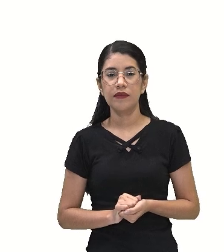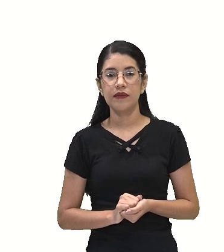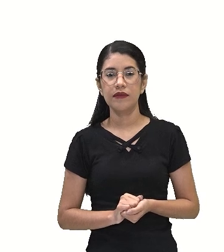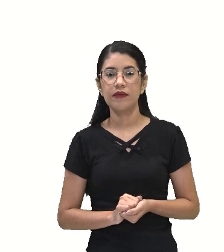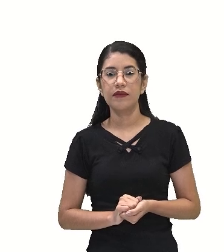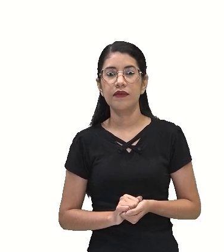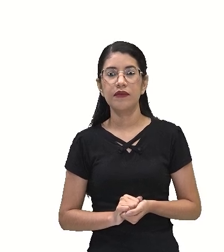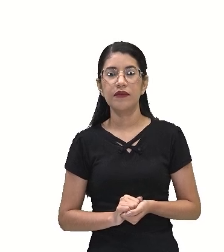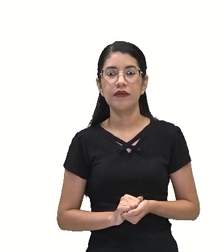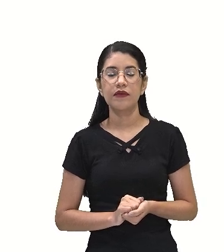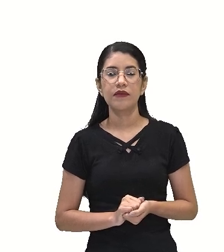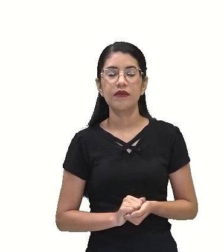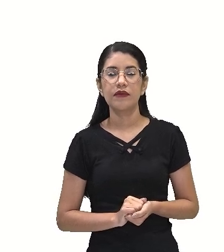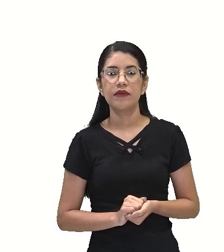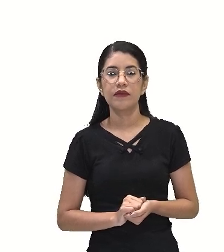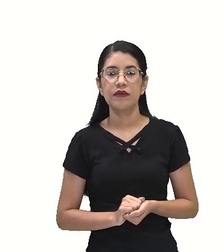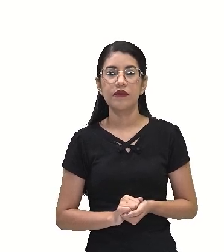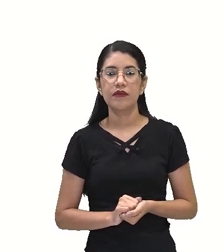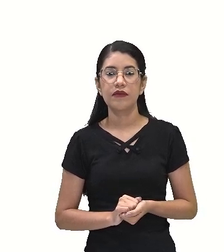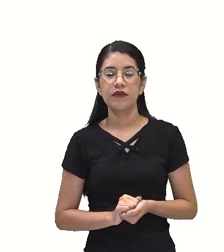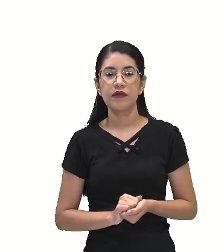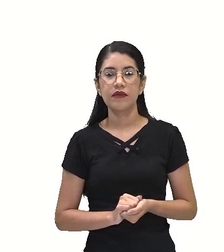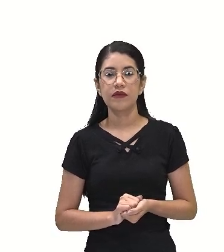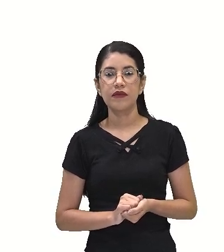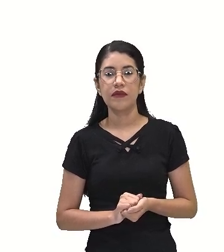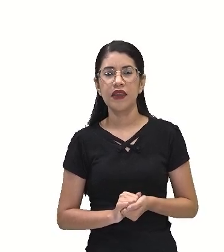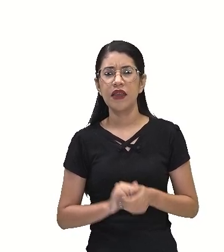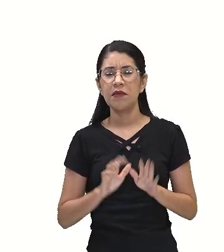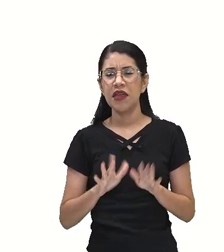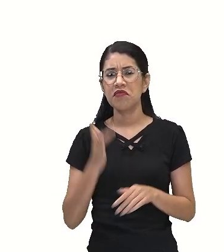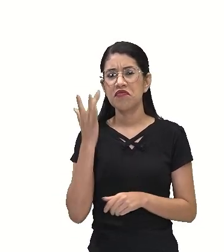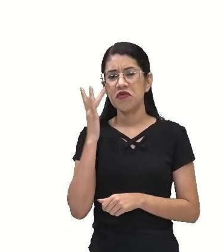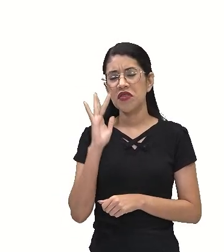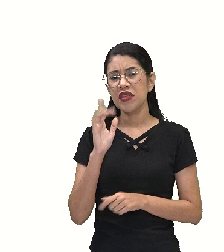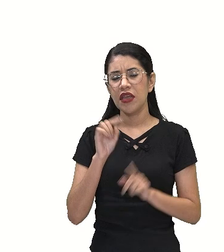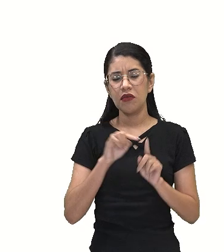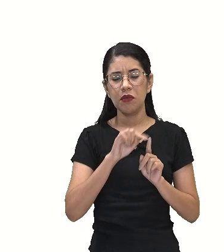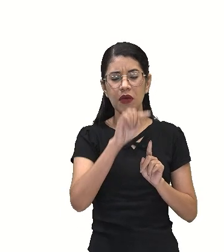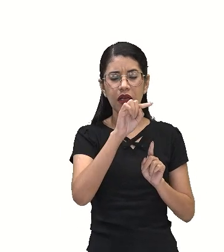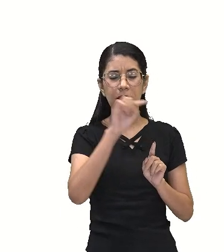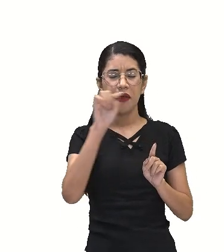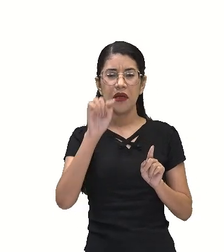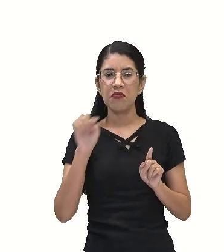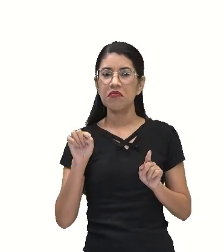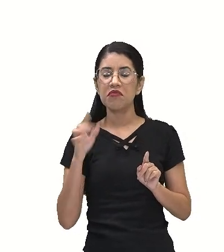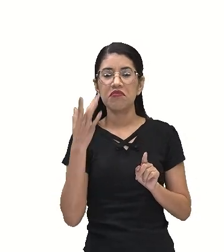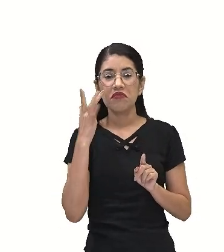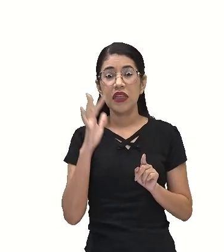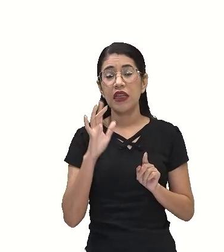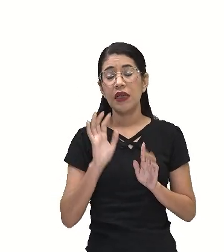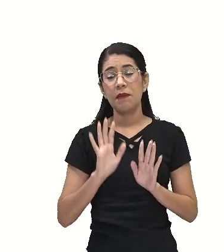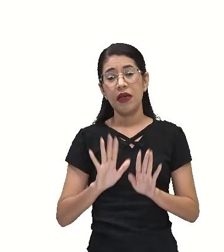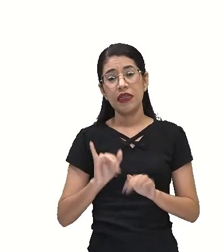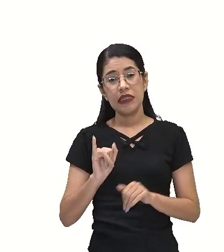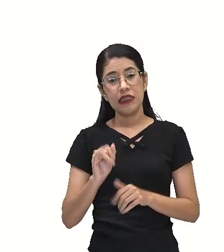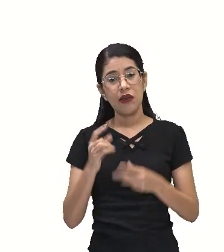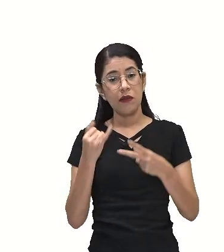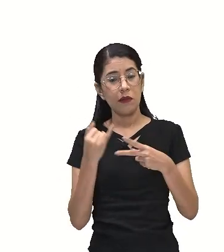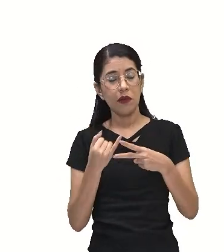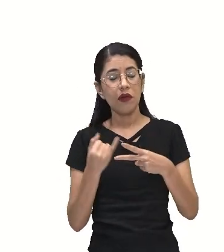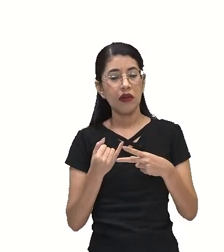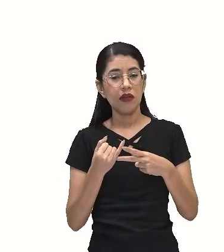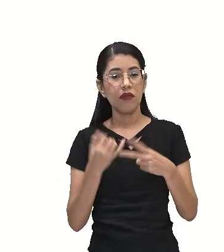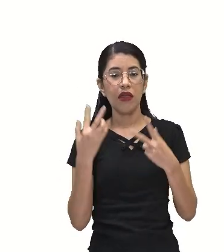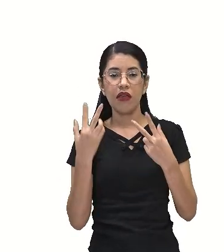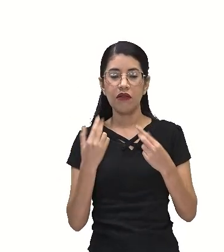regular, tá? E, professor, eu não sei a medida do outro lado. Se é um polígono regular, todas as